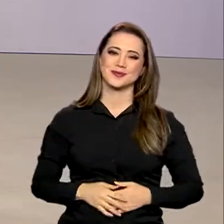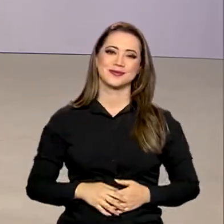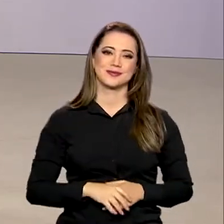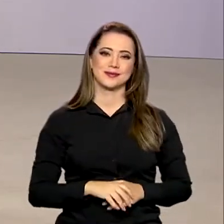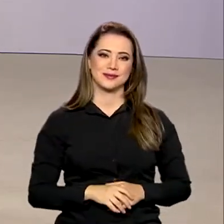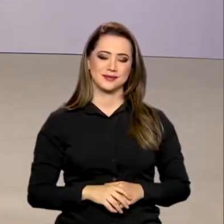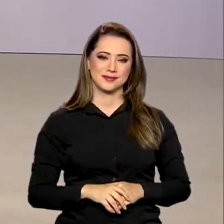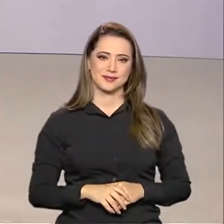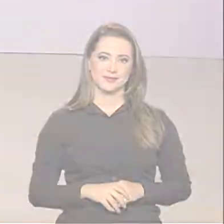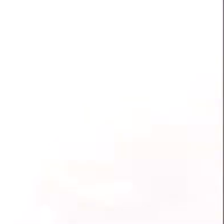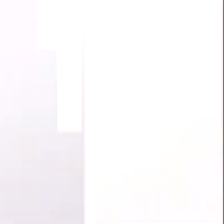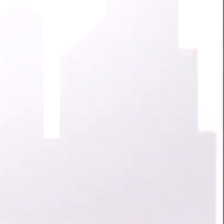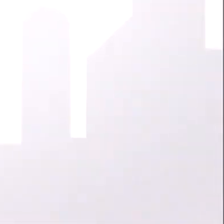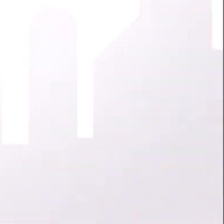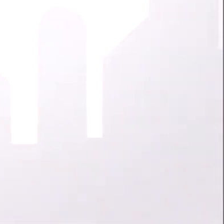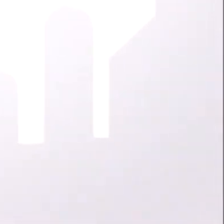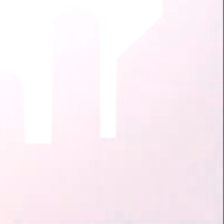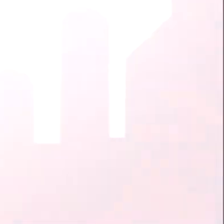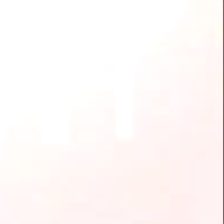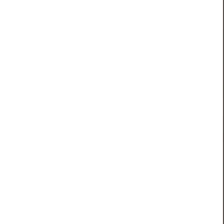Tchau,